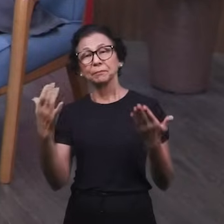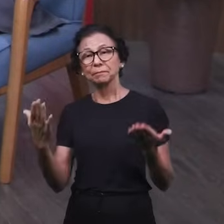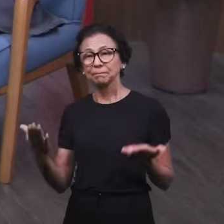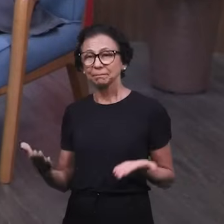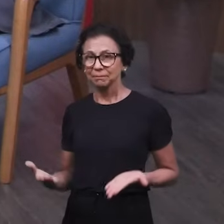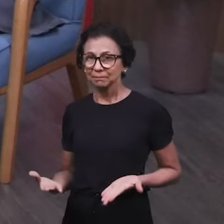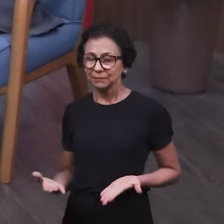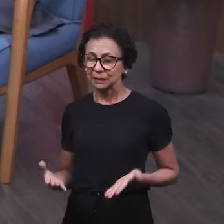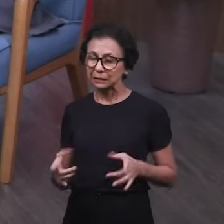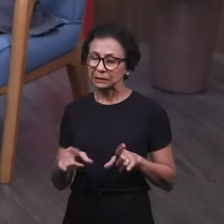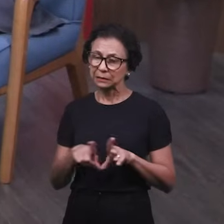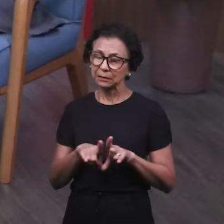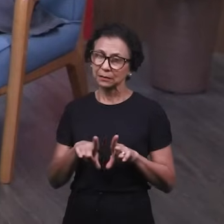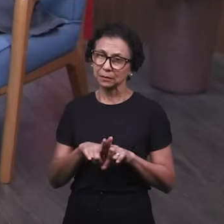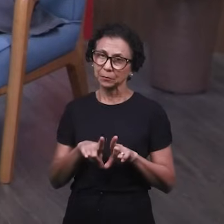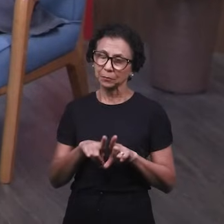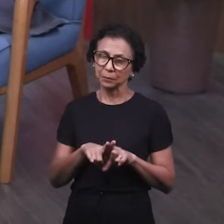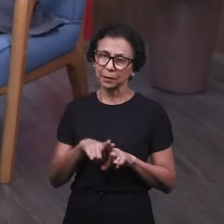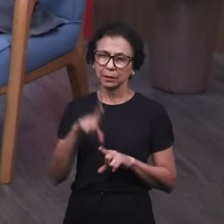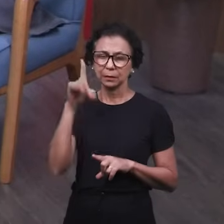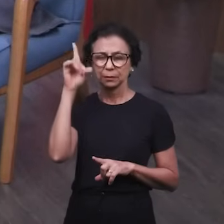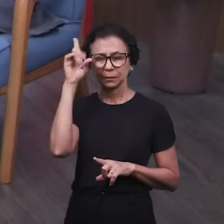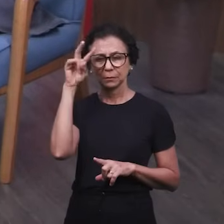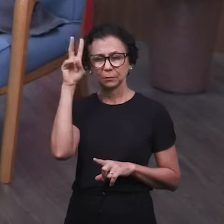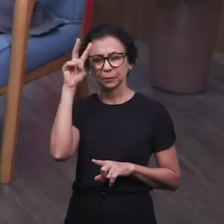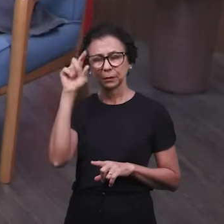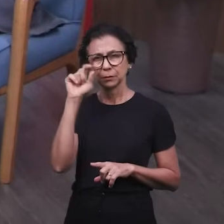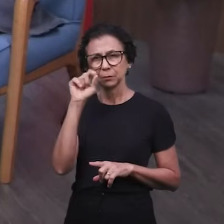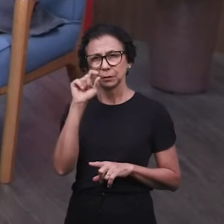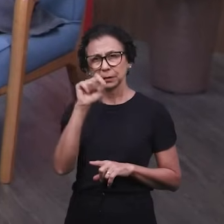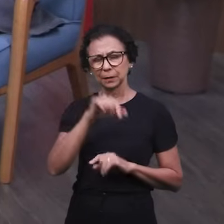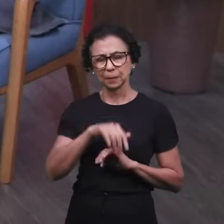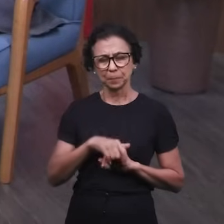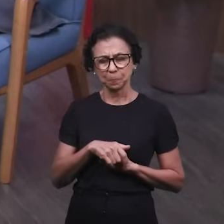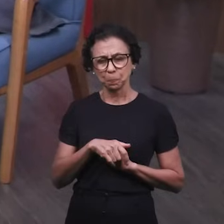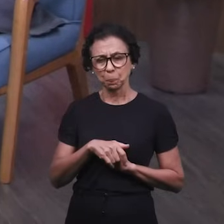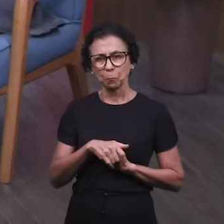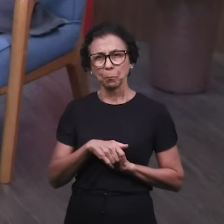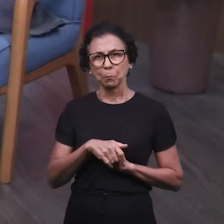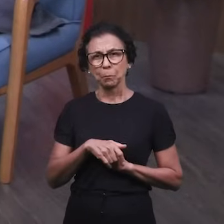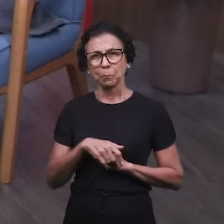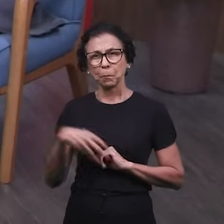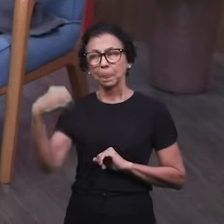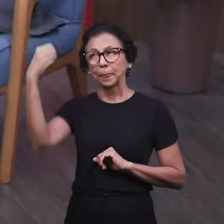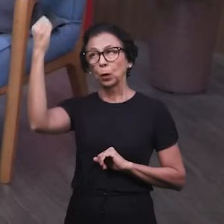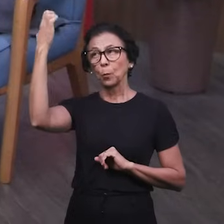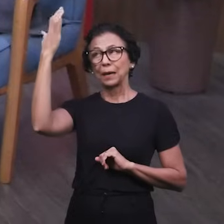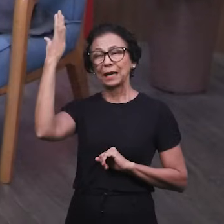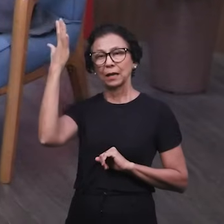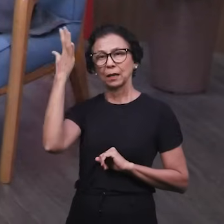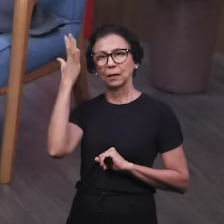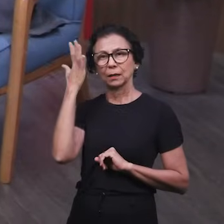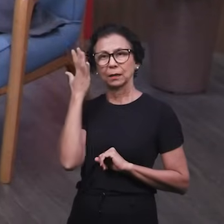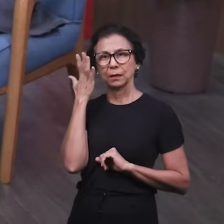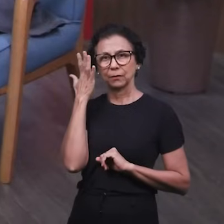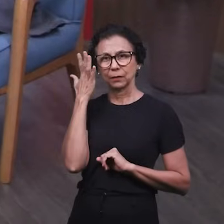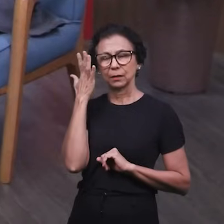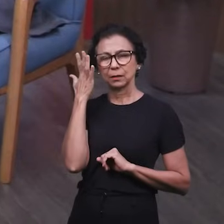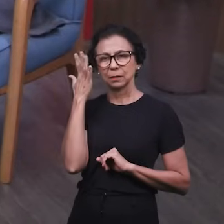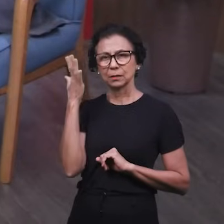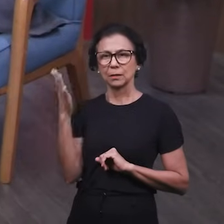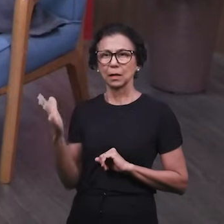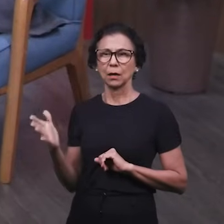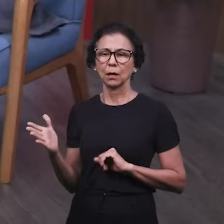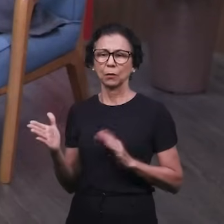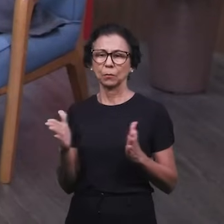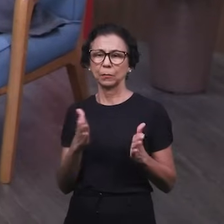lado, eu quero também resgatar uma revelação, né? Foi uma expressão utilizada nos